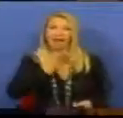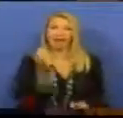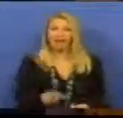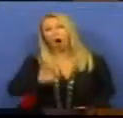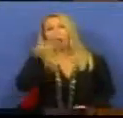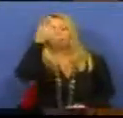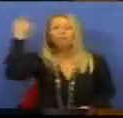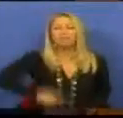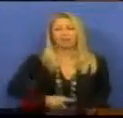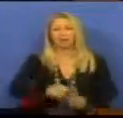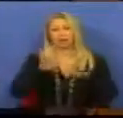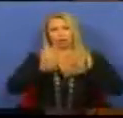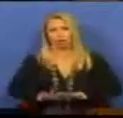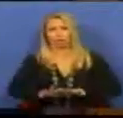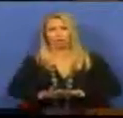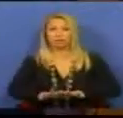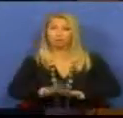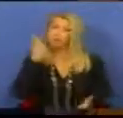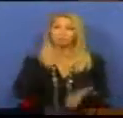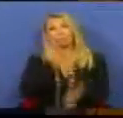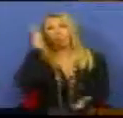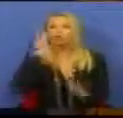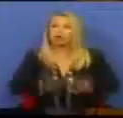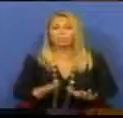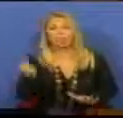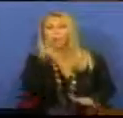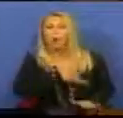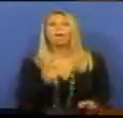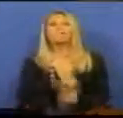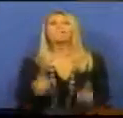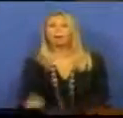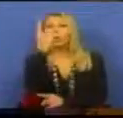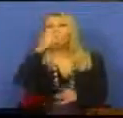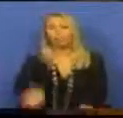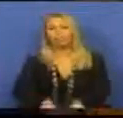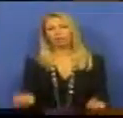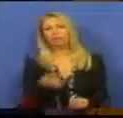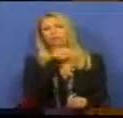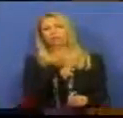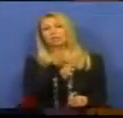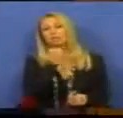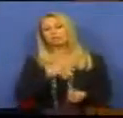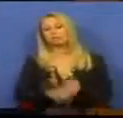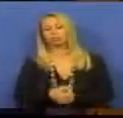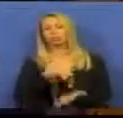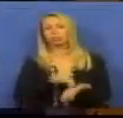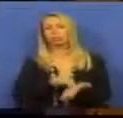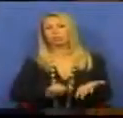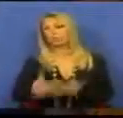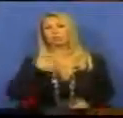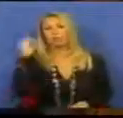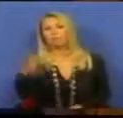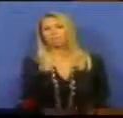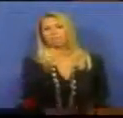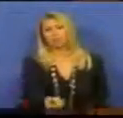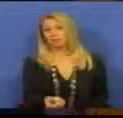sido suspensa, só não foi suspensa porque um partido decidiu alterar a sua posição. Lamento